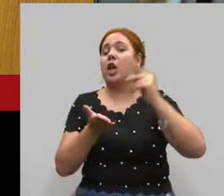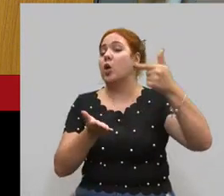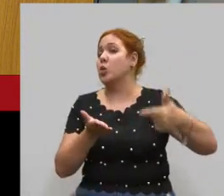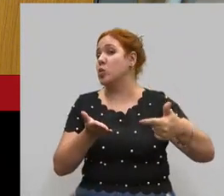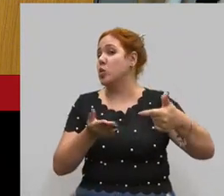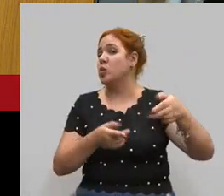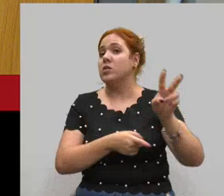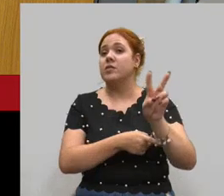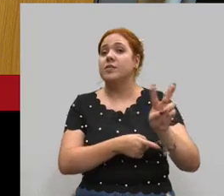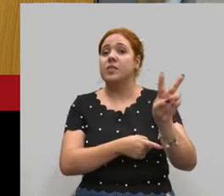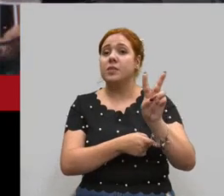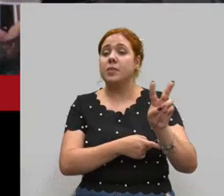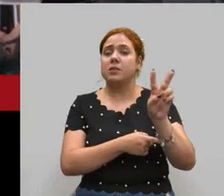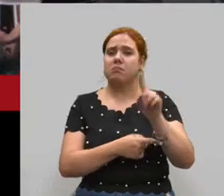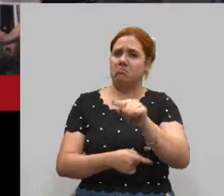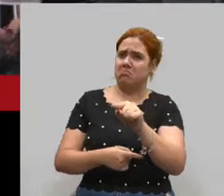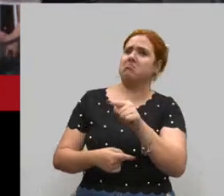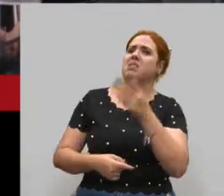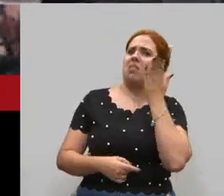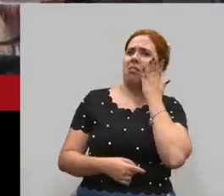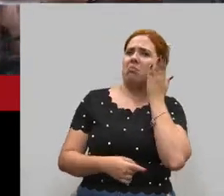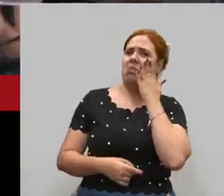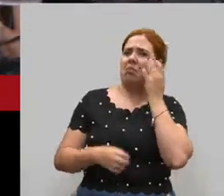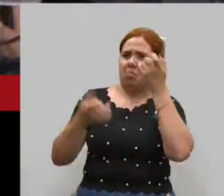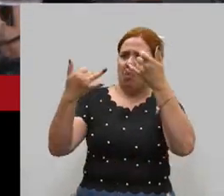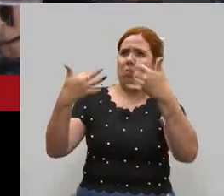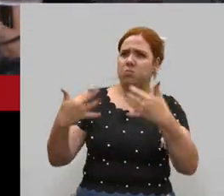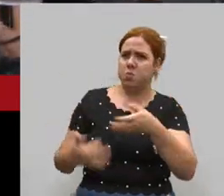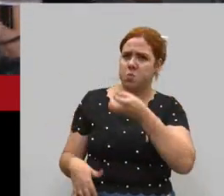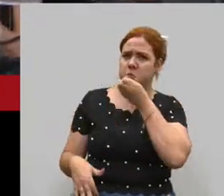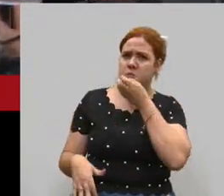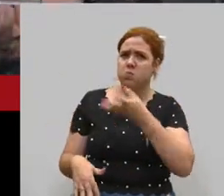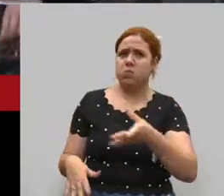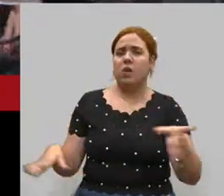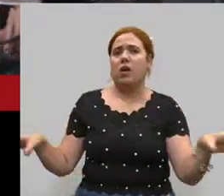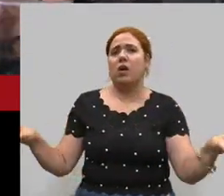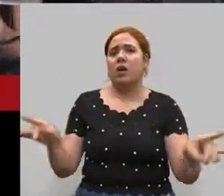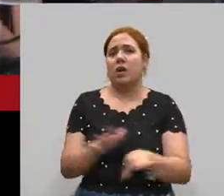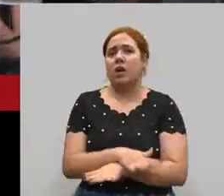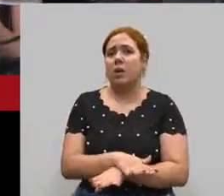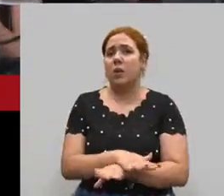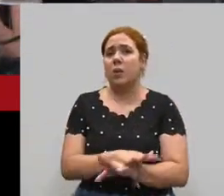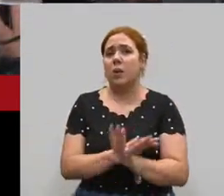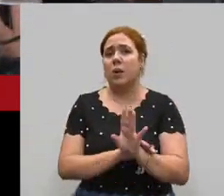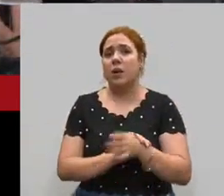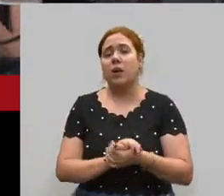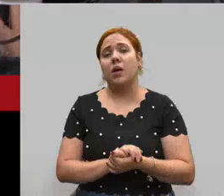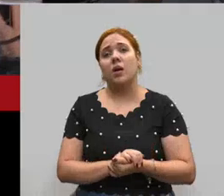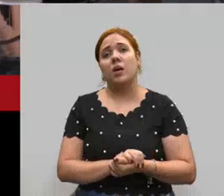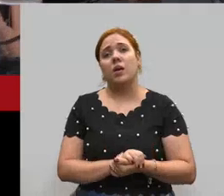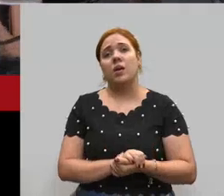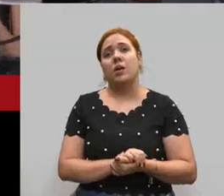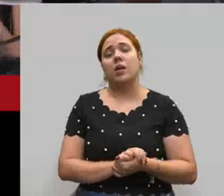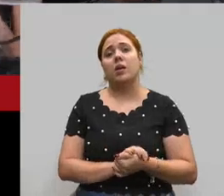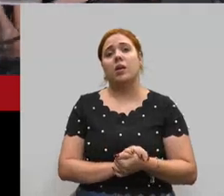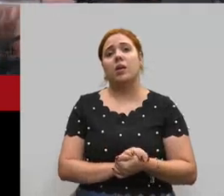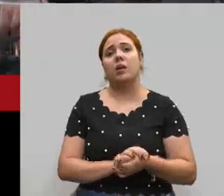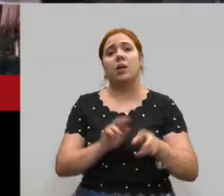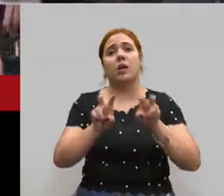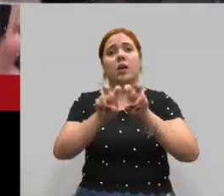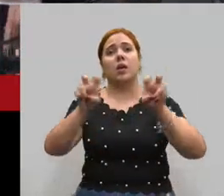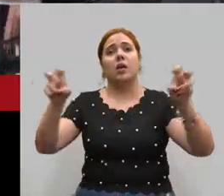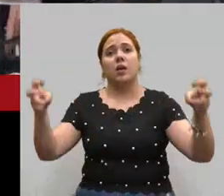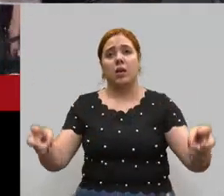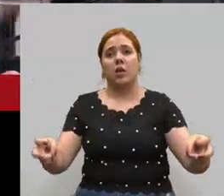preparado falou muito bem e dizer a todos aqui que terminando a fala aqui do quem está compondo a mesa nós vamos